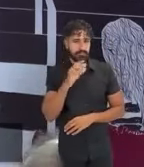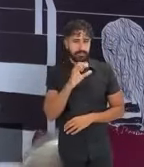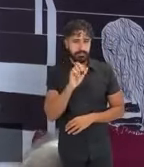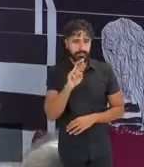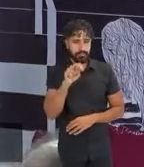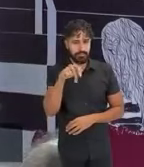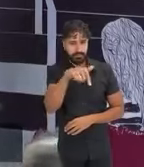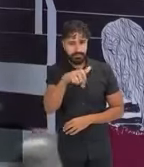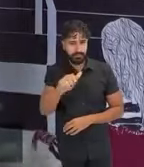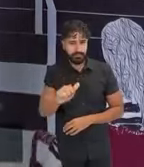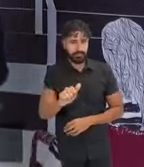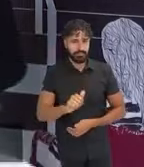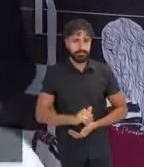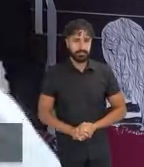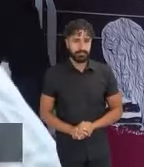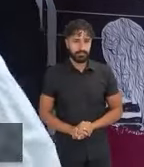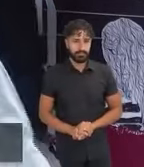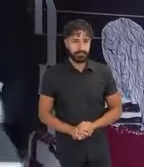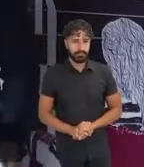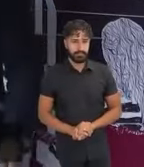Quixadá.